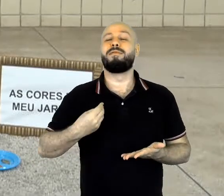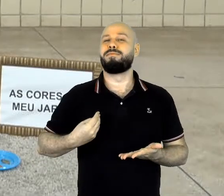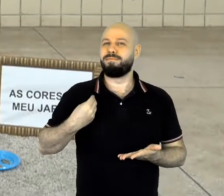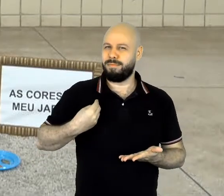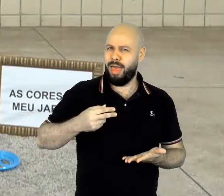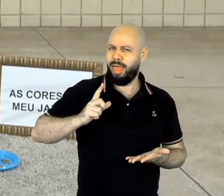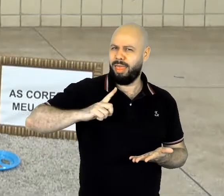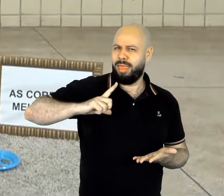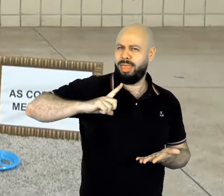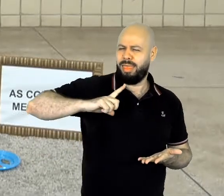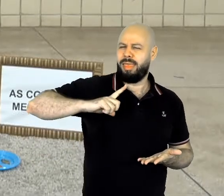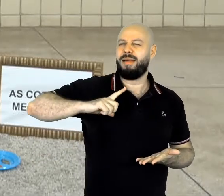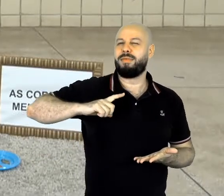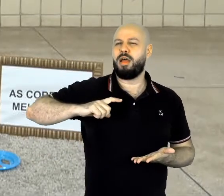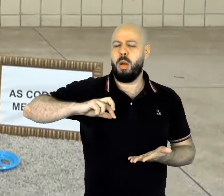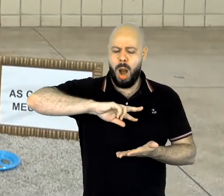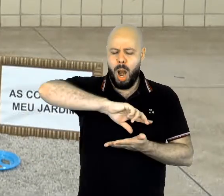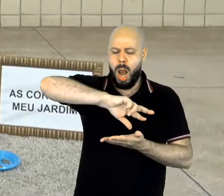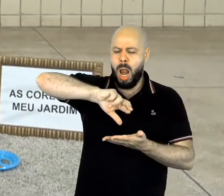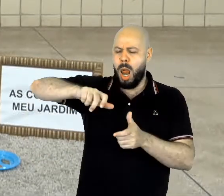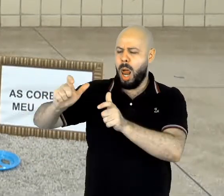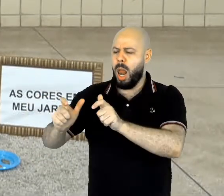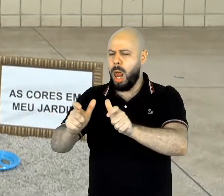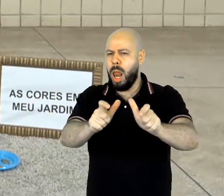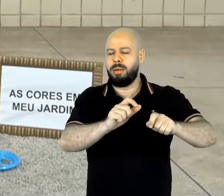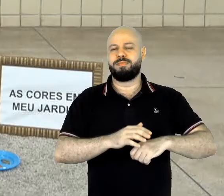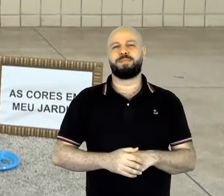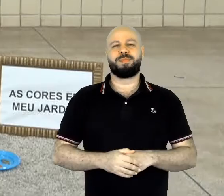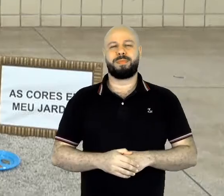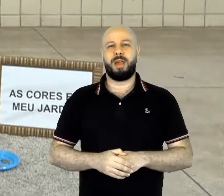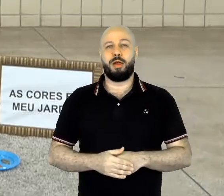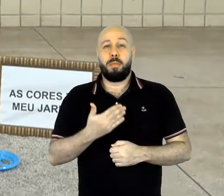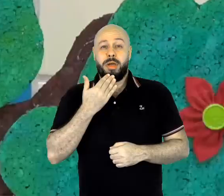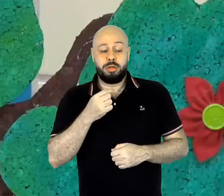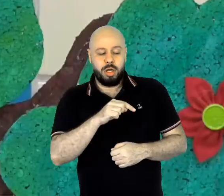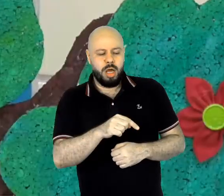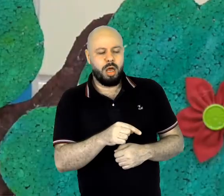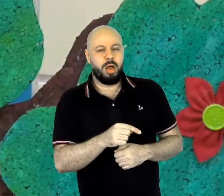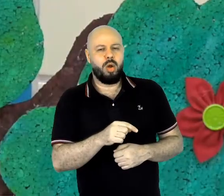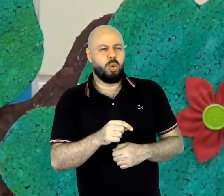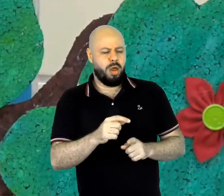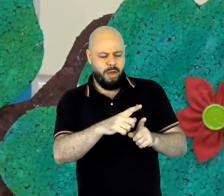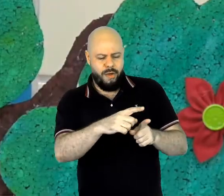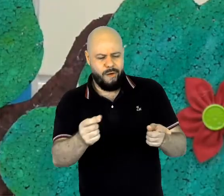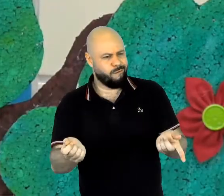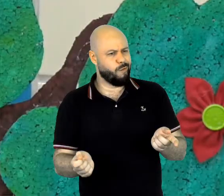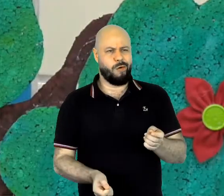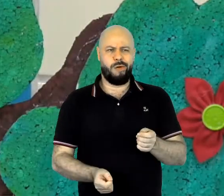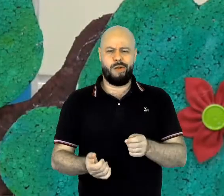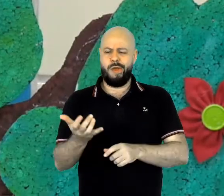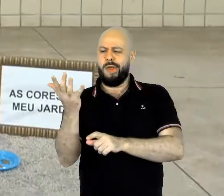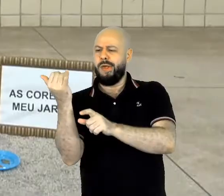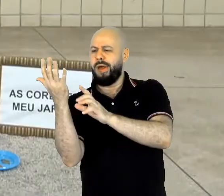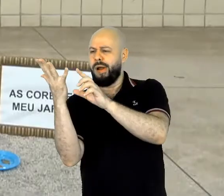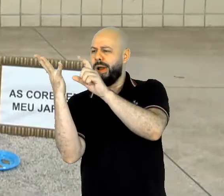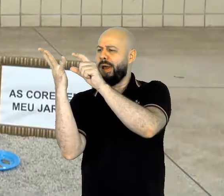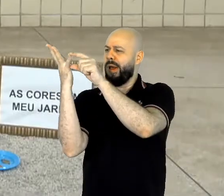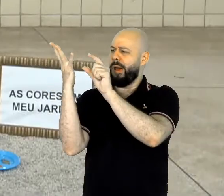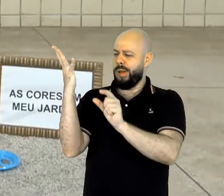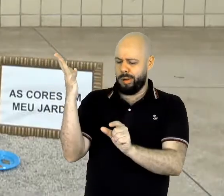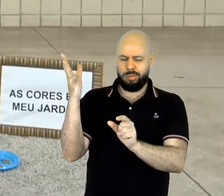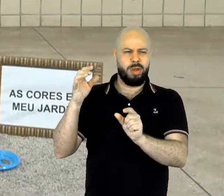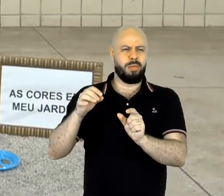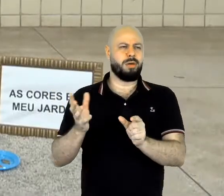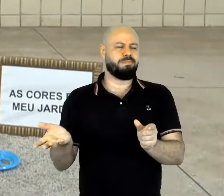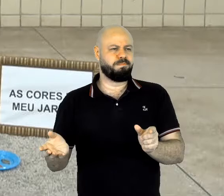em todas as partes. Então você também vai solicitar para a sua criança estar recolhendo folhas, galhos, sementes, porque vocês